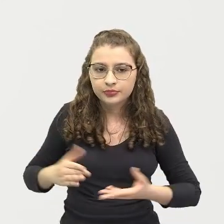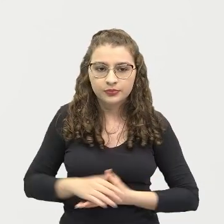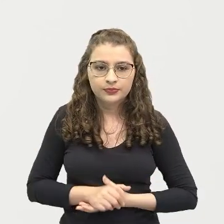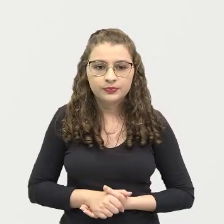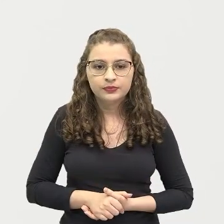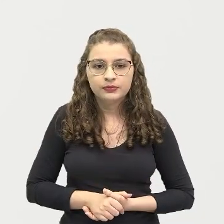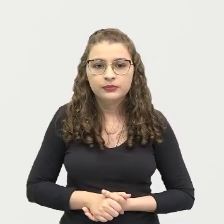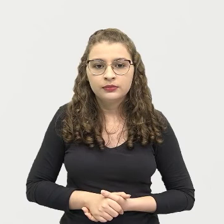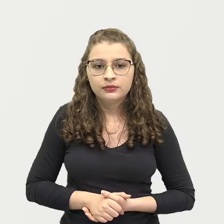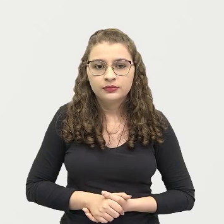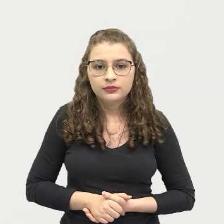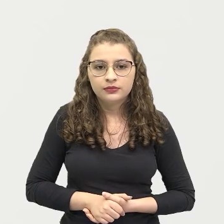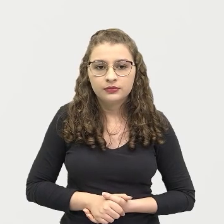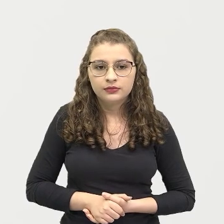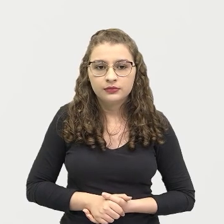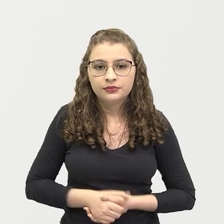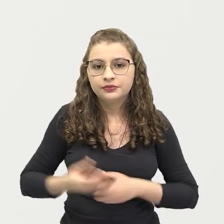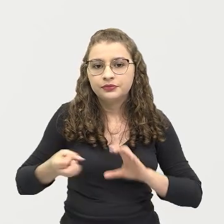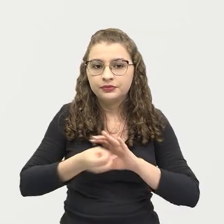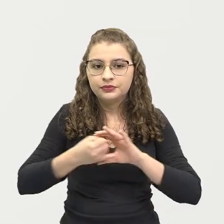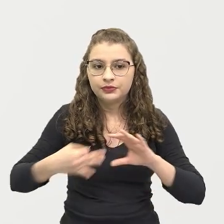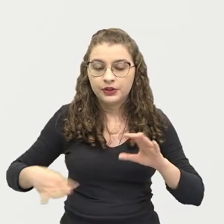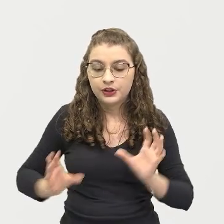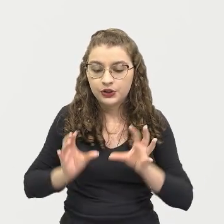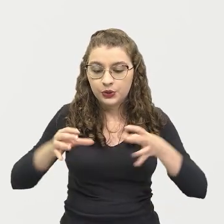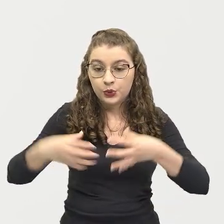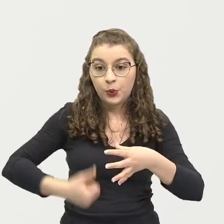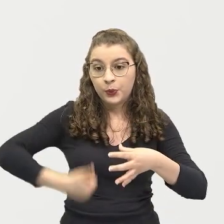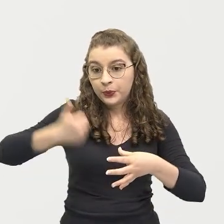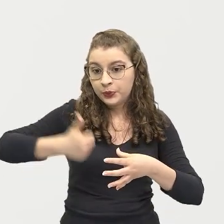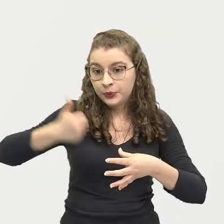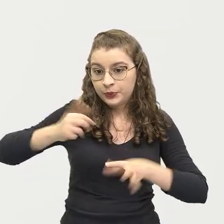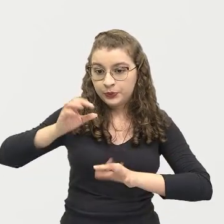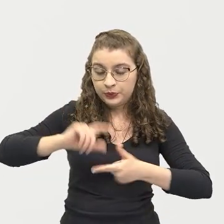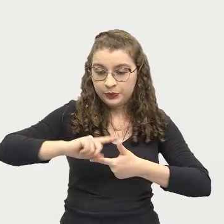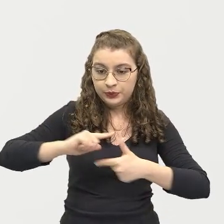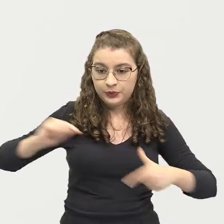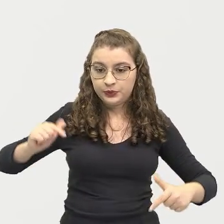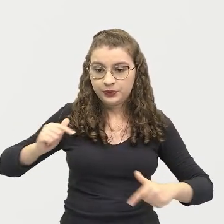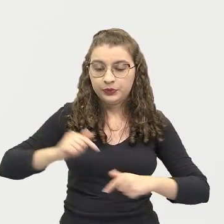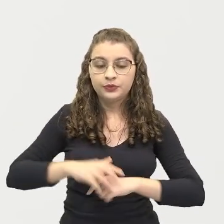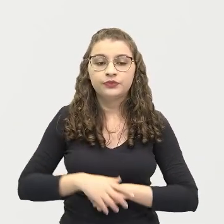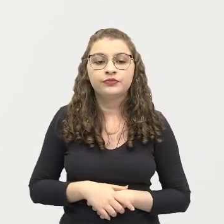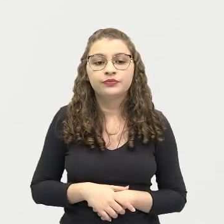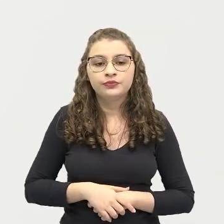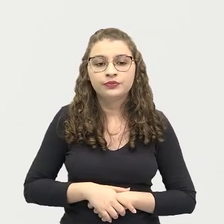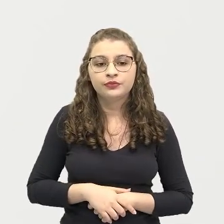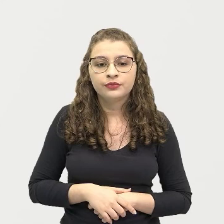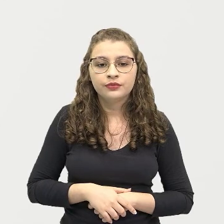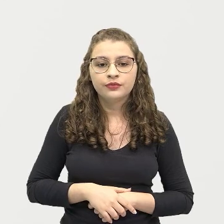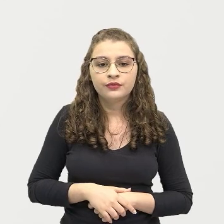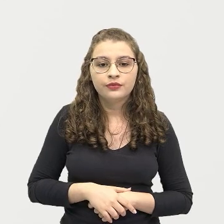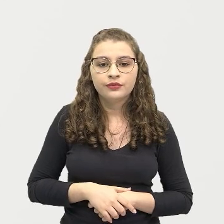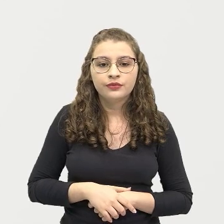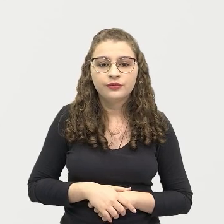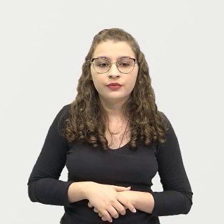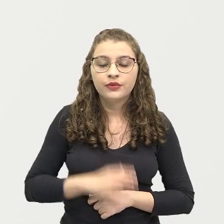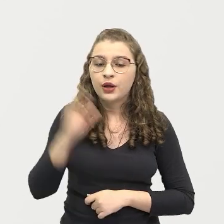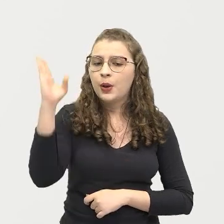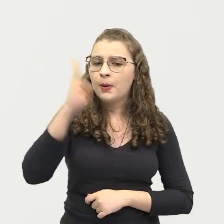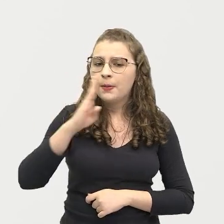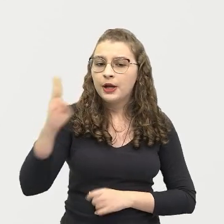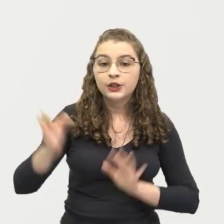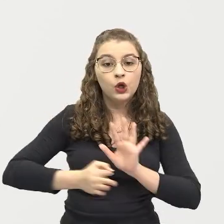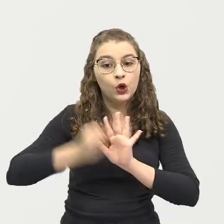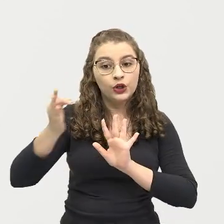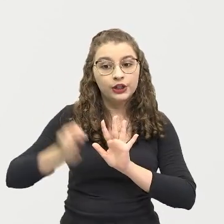Muito bem, então vamos ver aqui as características, olha só, da primeira geração modernista. Nacionalismo crítico e ufanista,